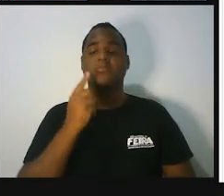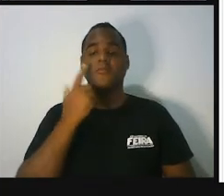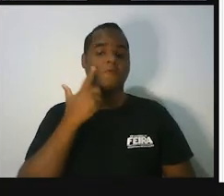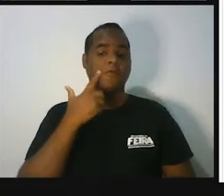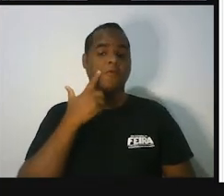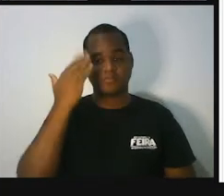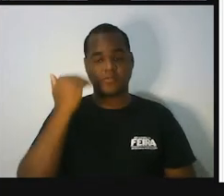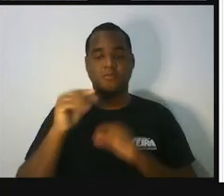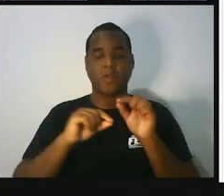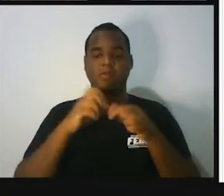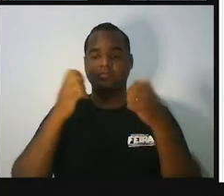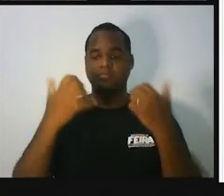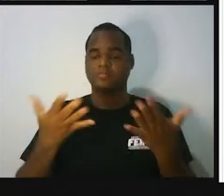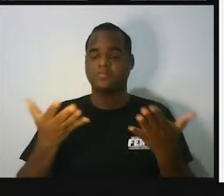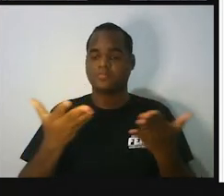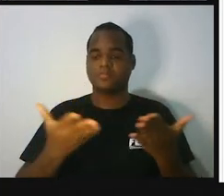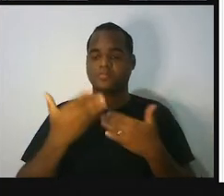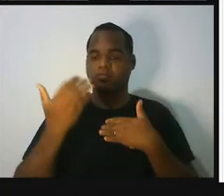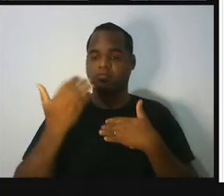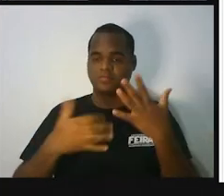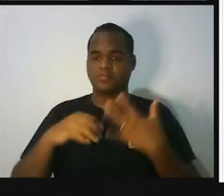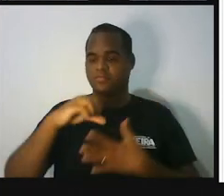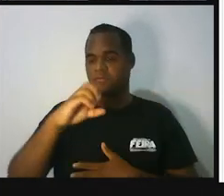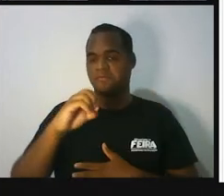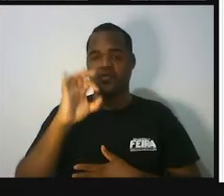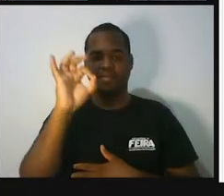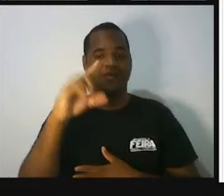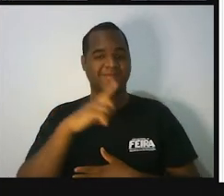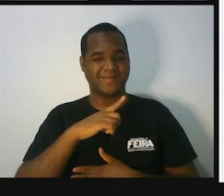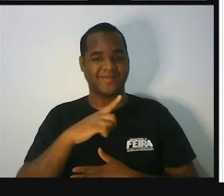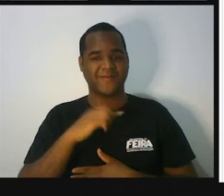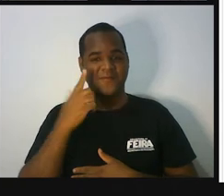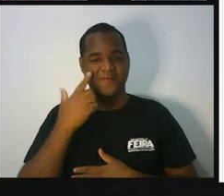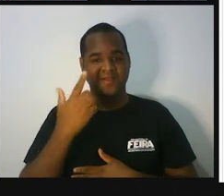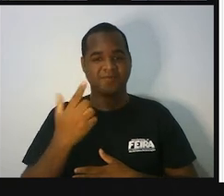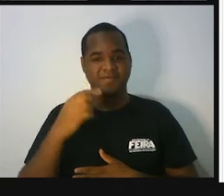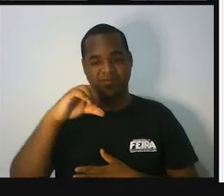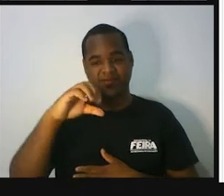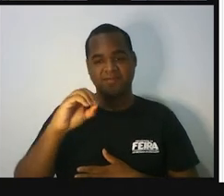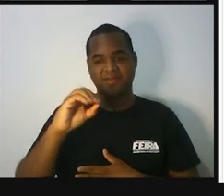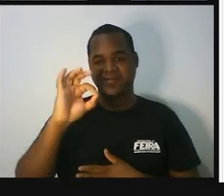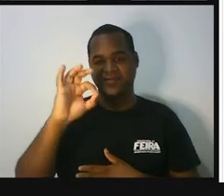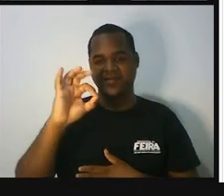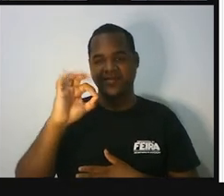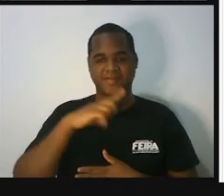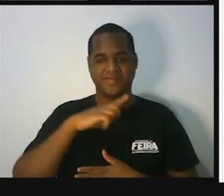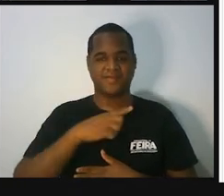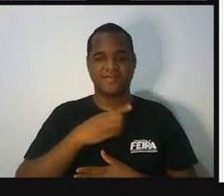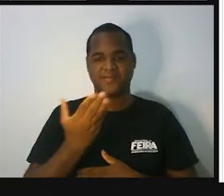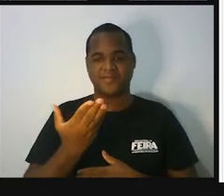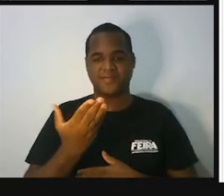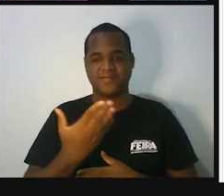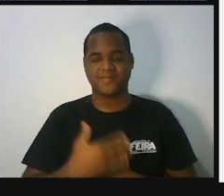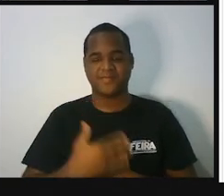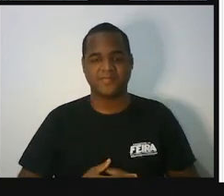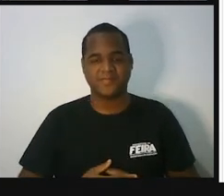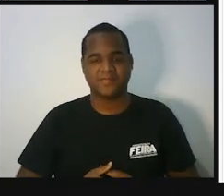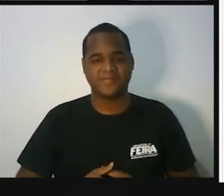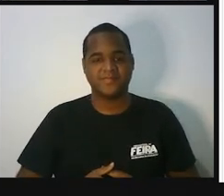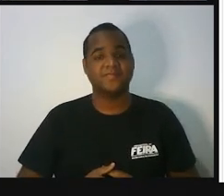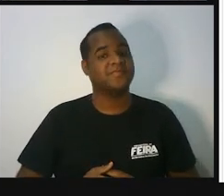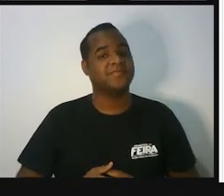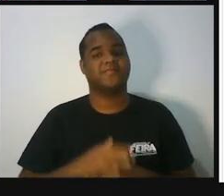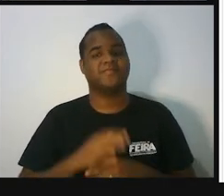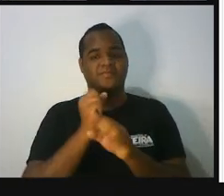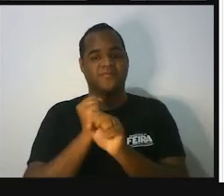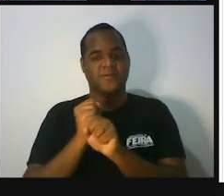professor. Olá. 90 graus. Viu que apareceu um 90 ali? Pequenininho. Bora continuar medindo